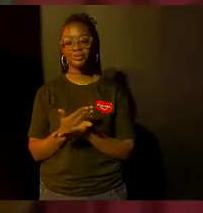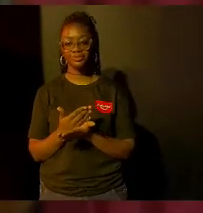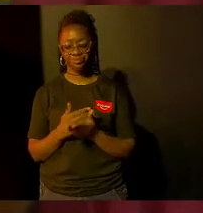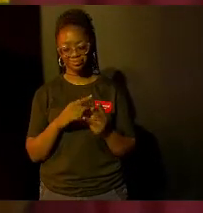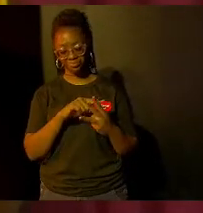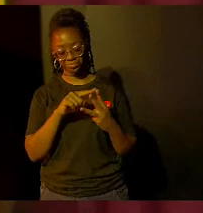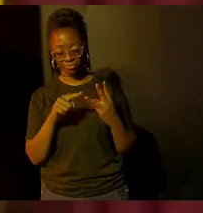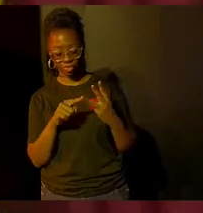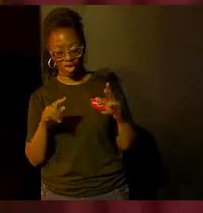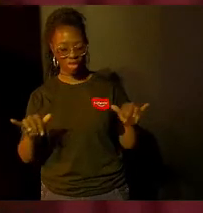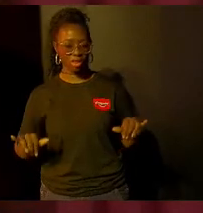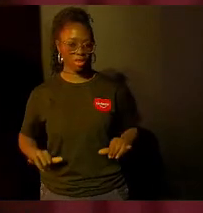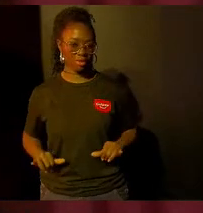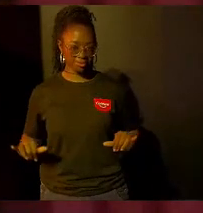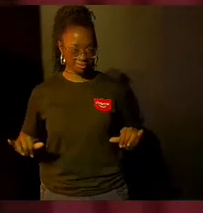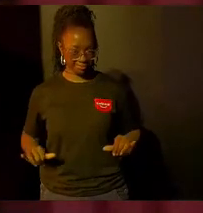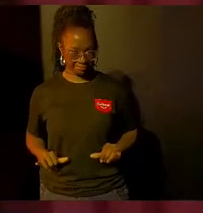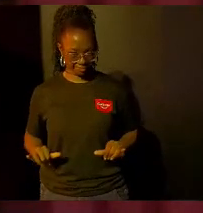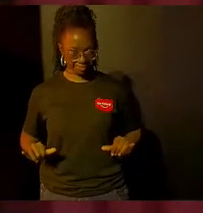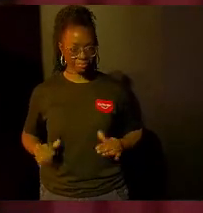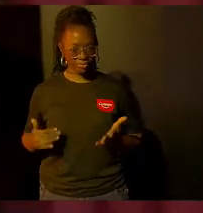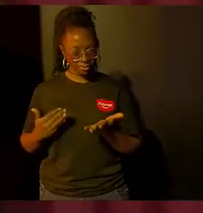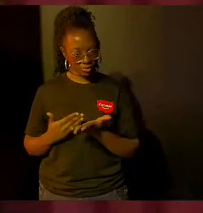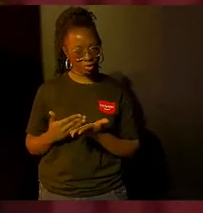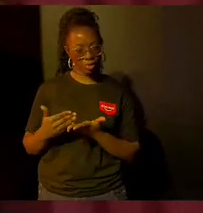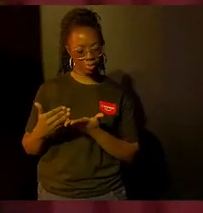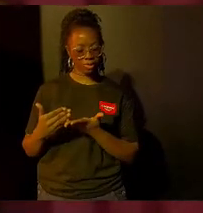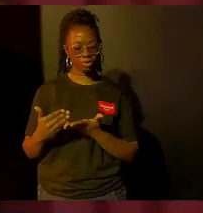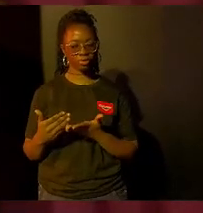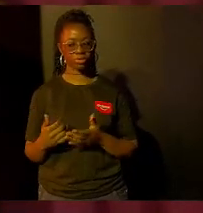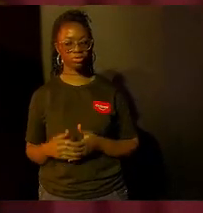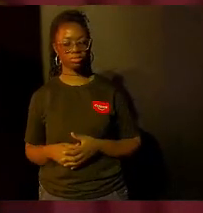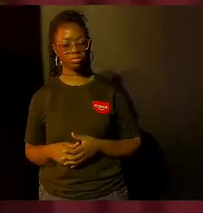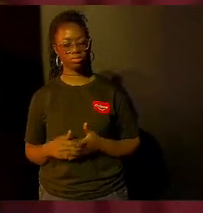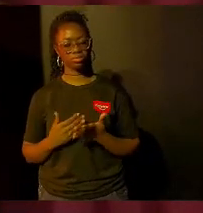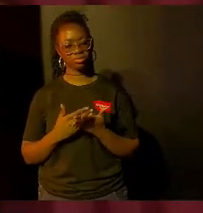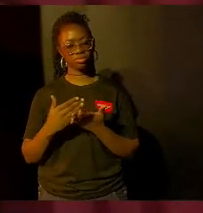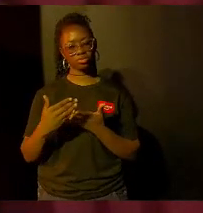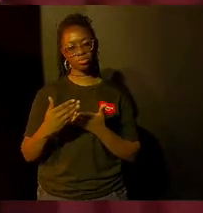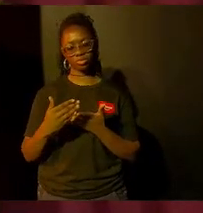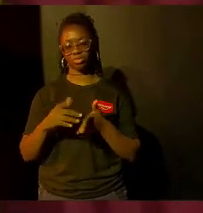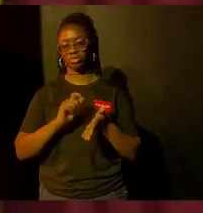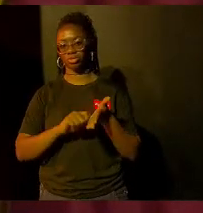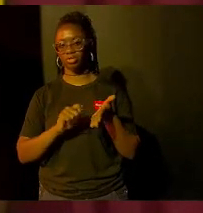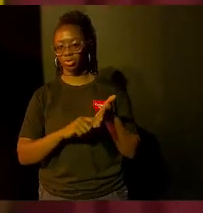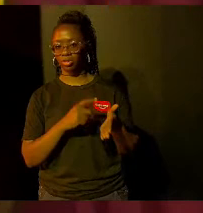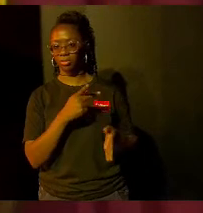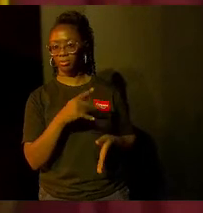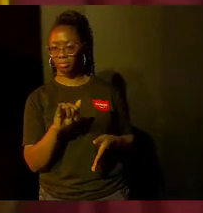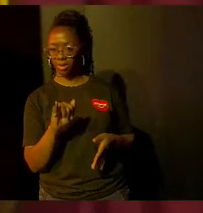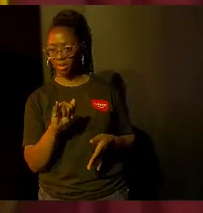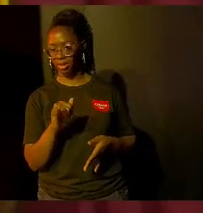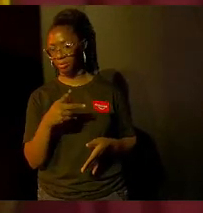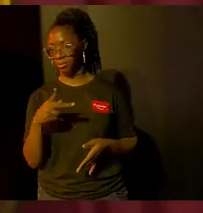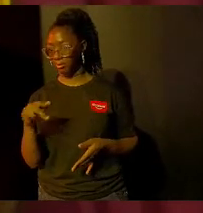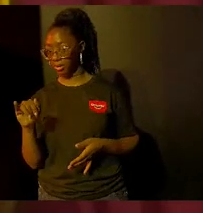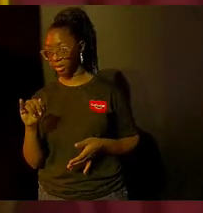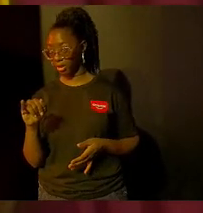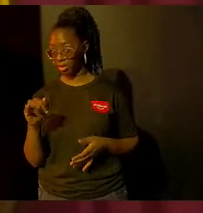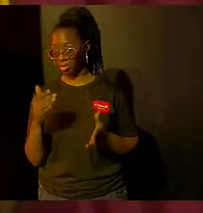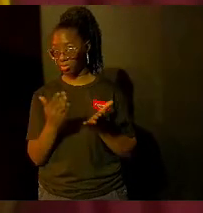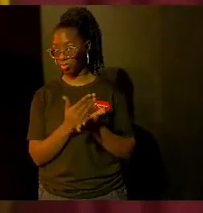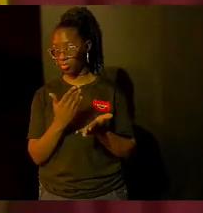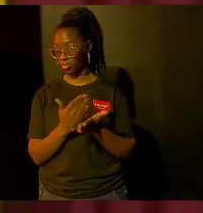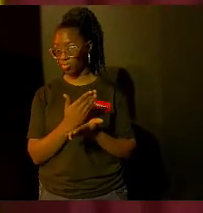trilogia da dor que ele começou quando escreveu o pai pai que é o livro anterior é muito